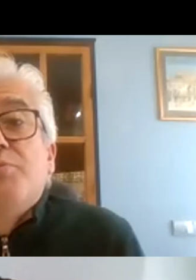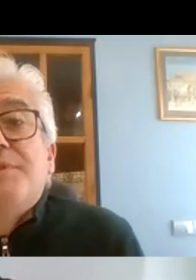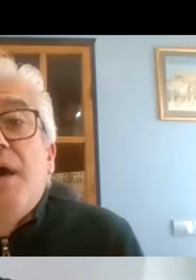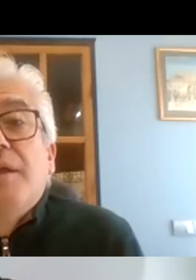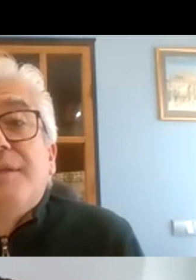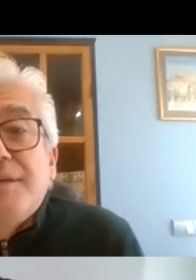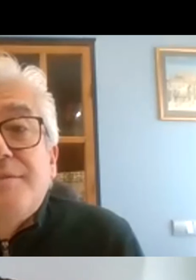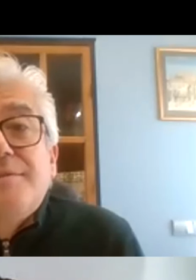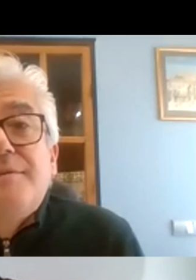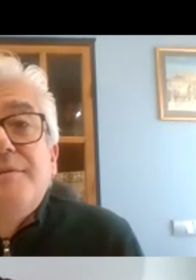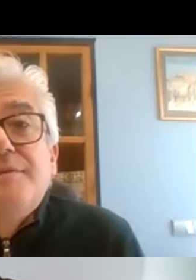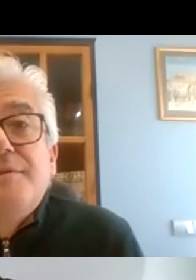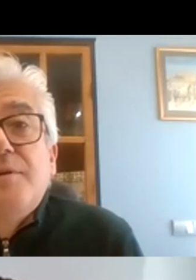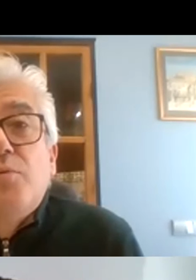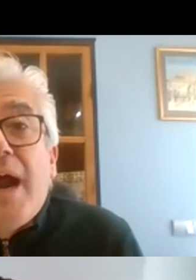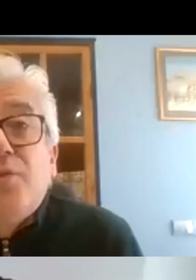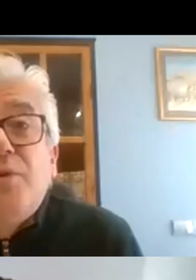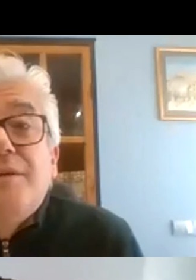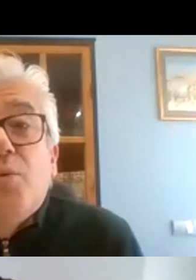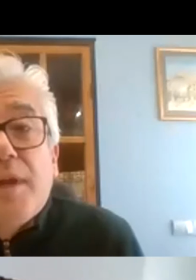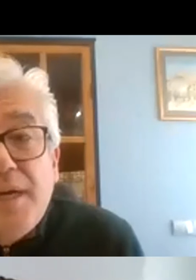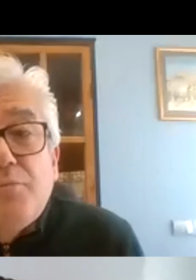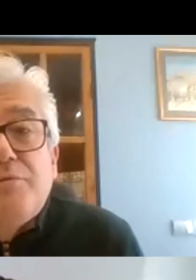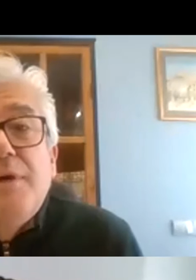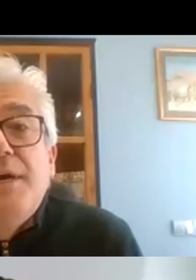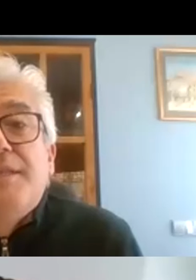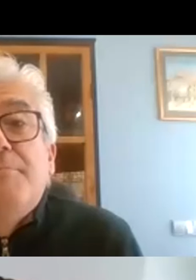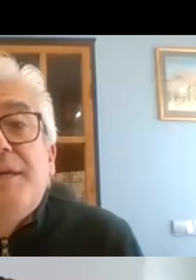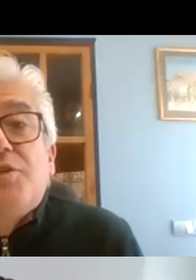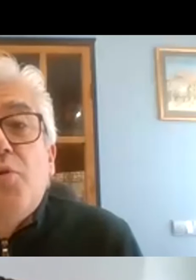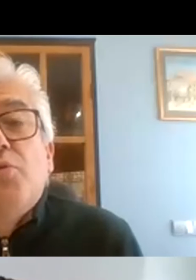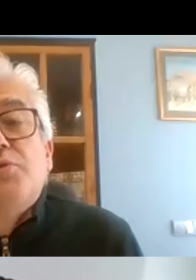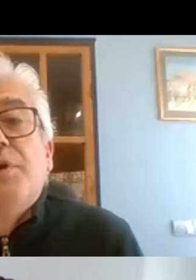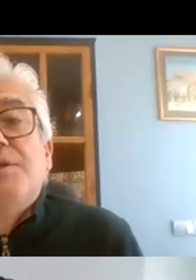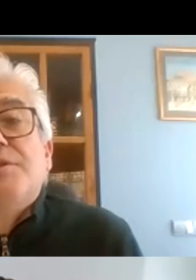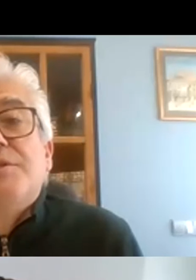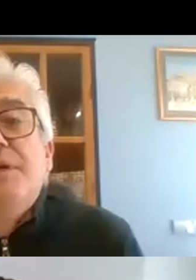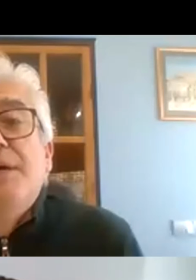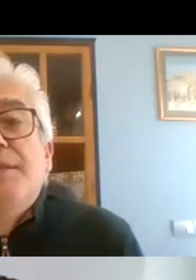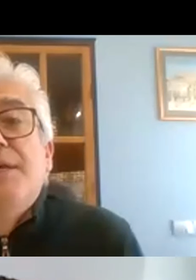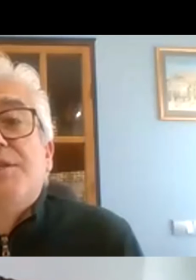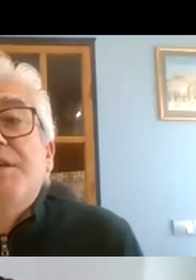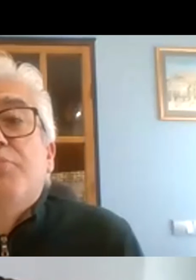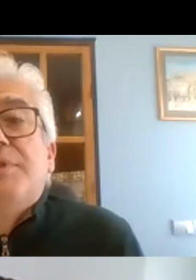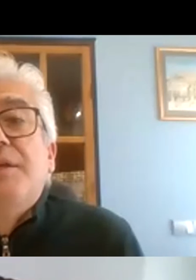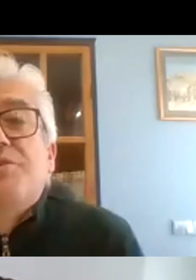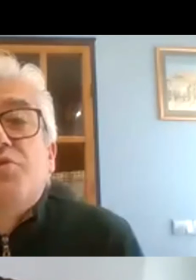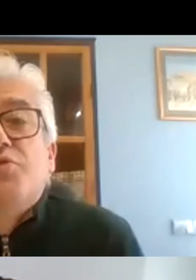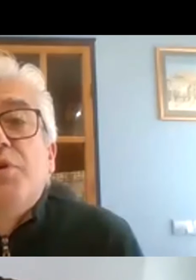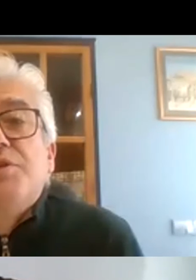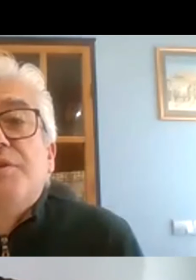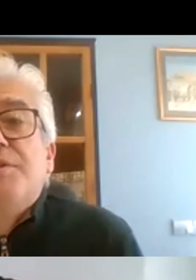é com especial interesse que guardo e que aguardamos também as conclusões das